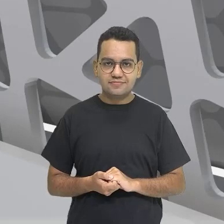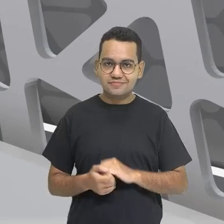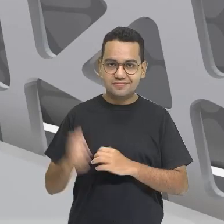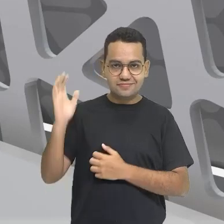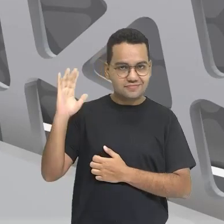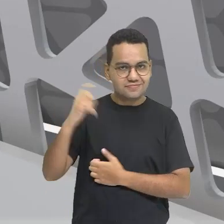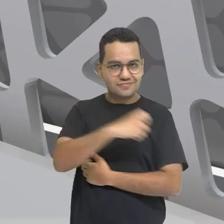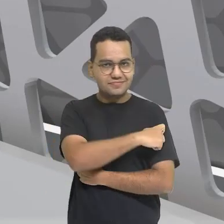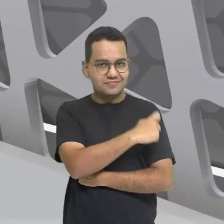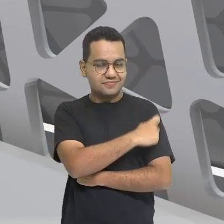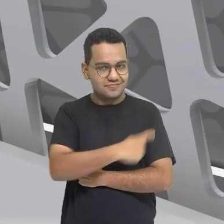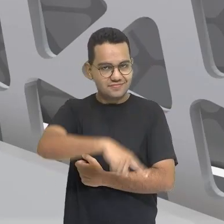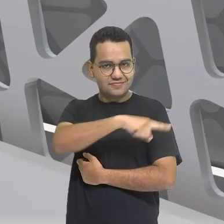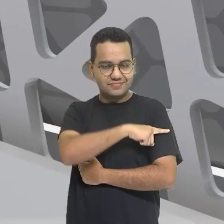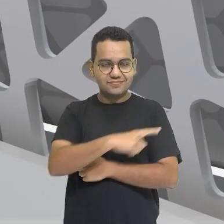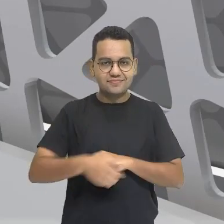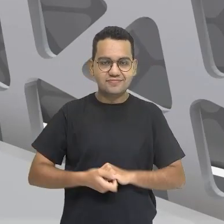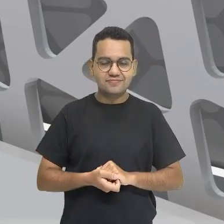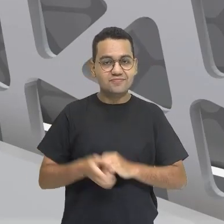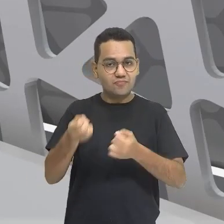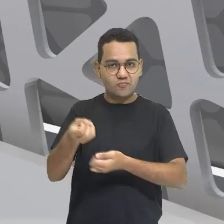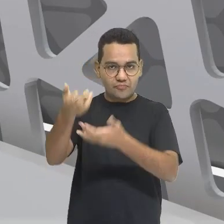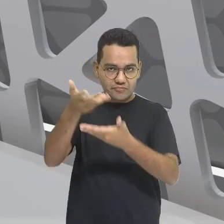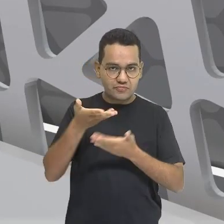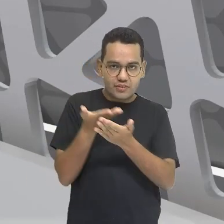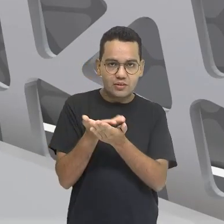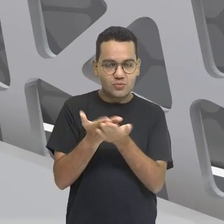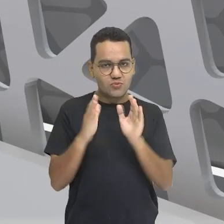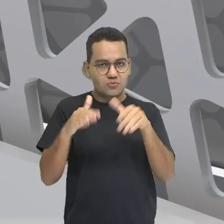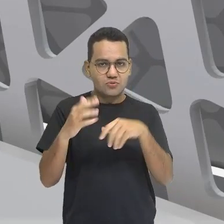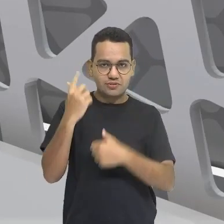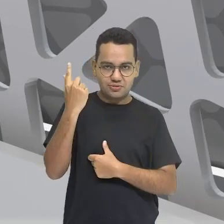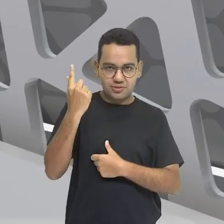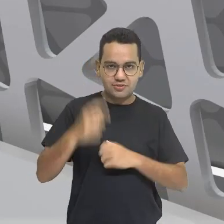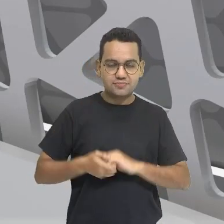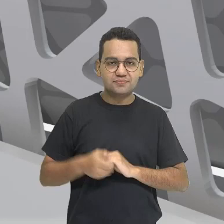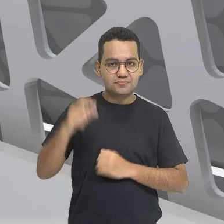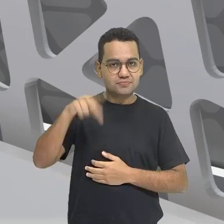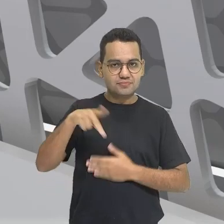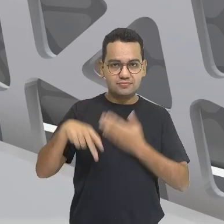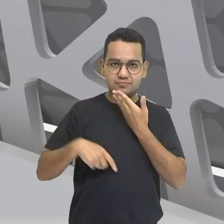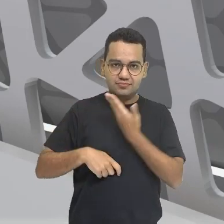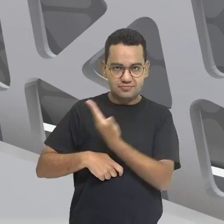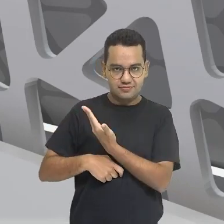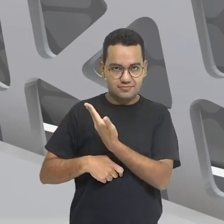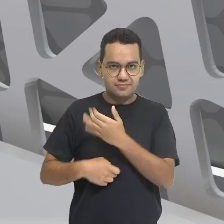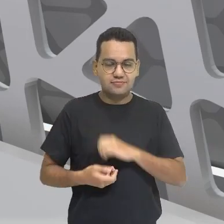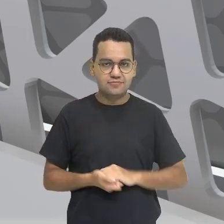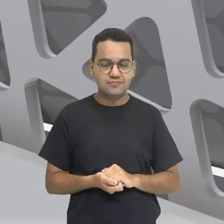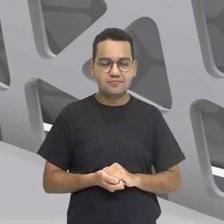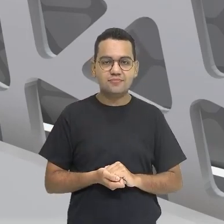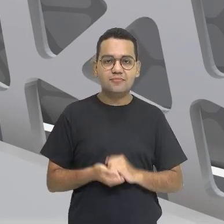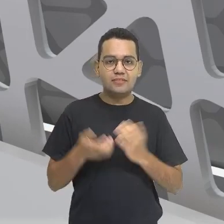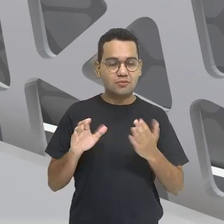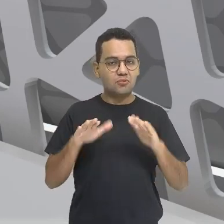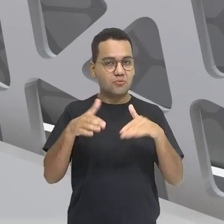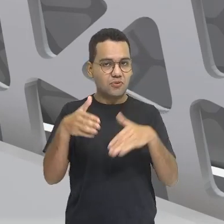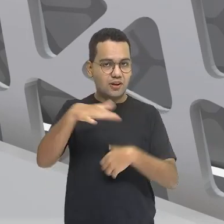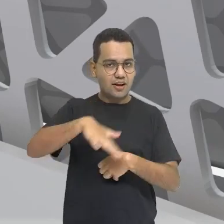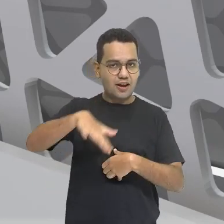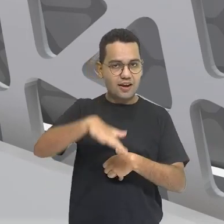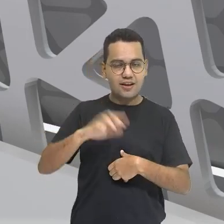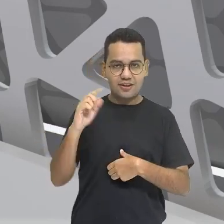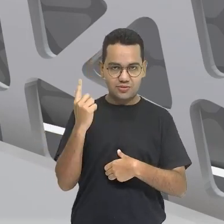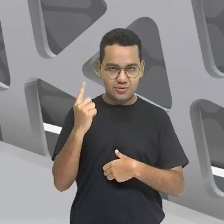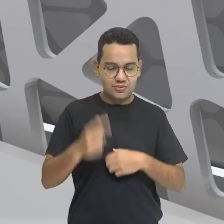Olá, alunos da primeira série do ensino médio. Sejam muito bem-vindos a mais uma aula de Geografia. Eu sou o professor Ilbson do Nascimento. Vou iniciar nossas atividades